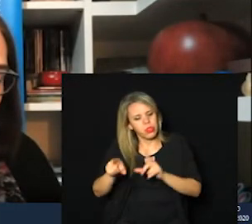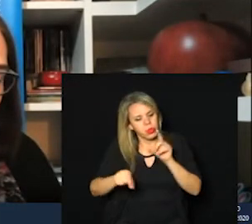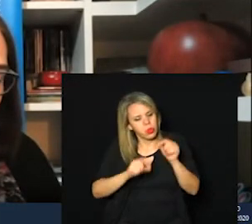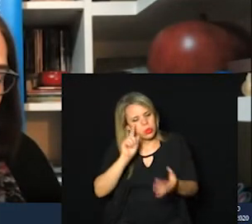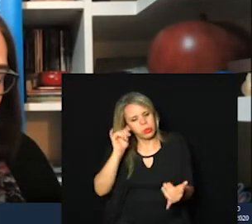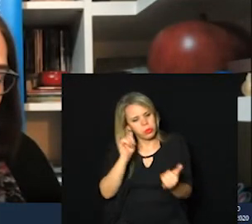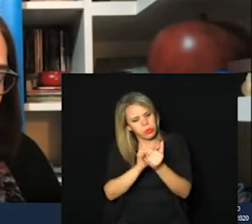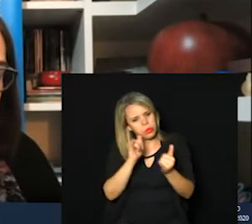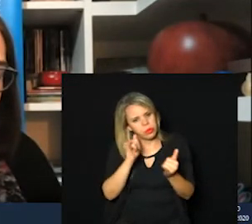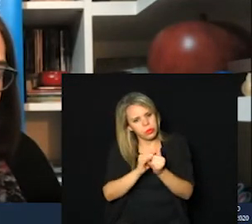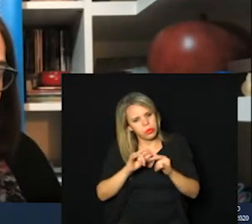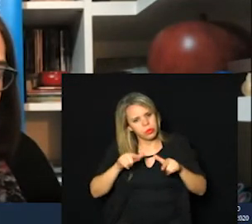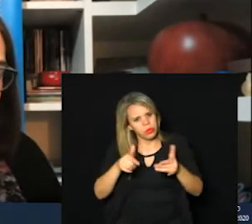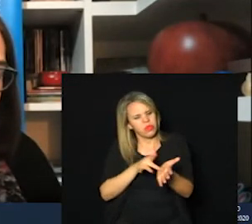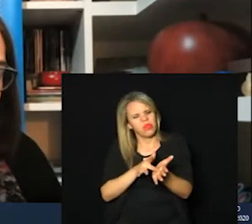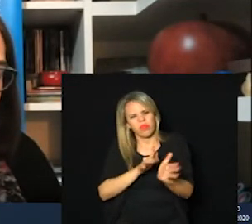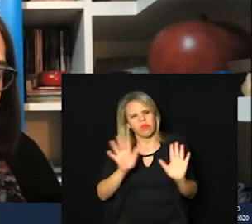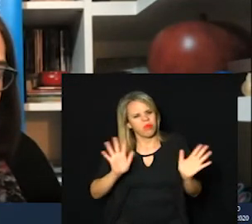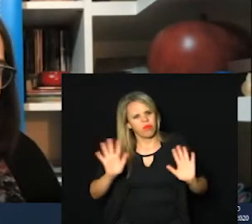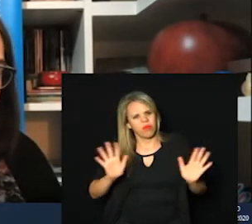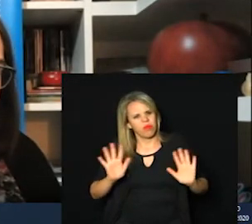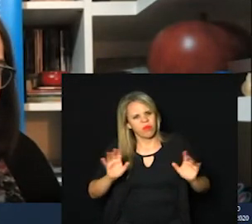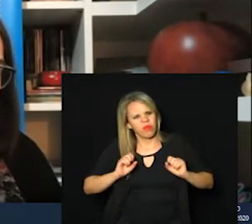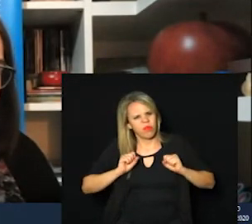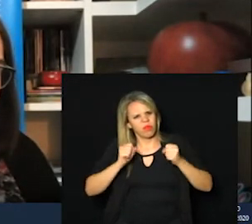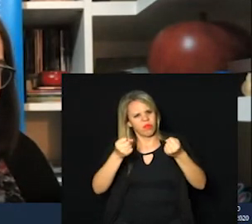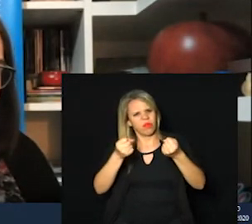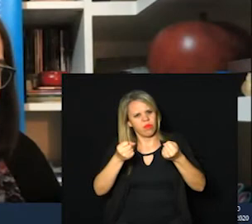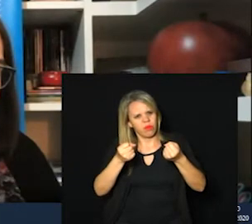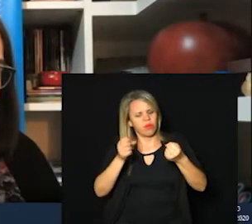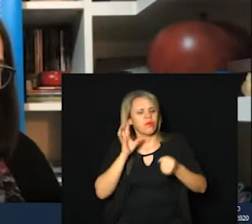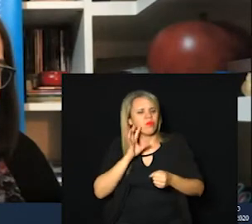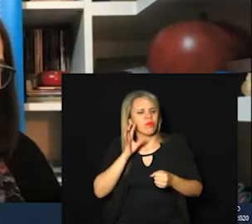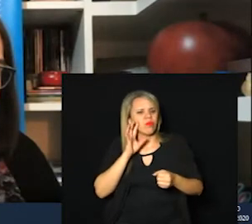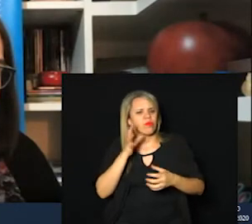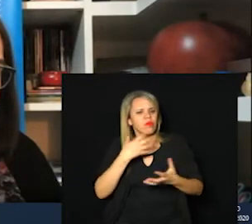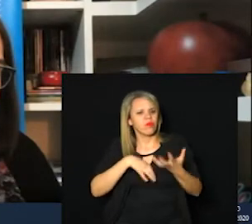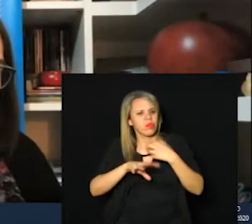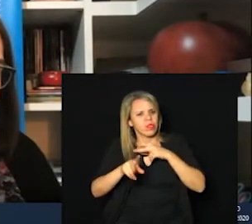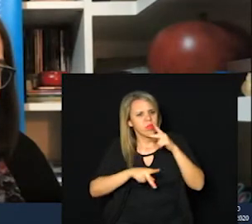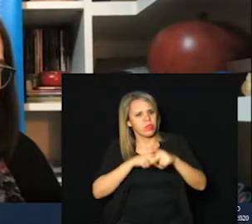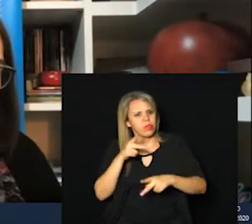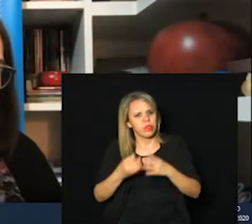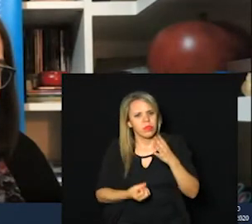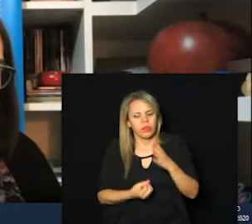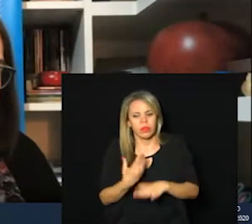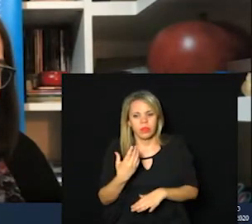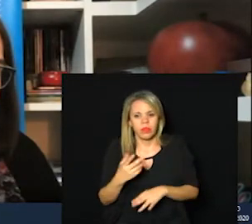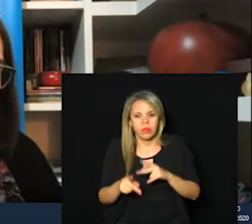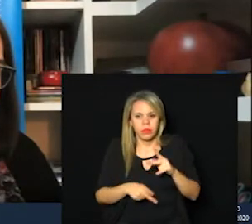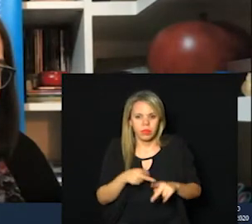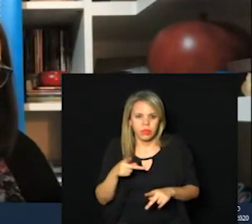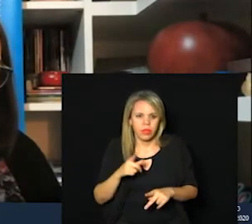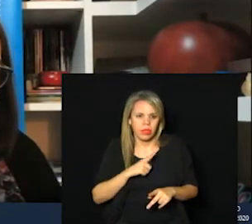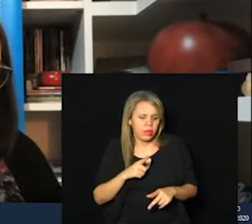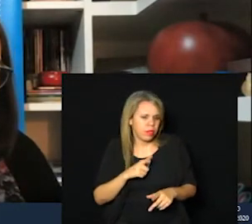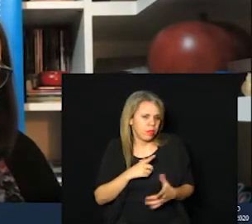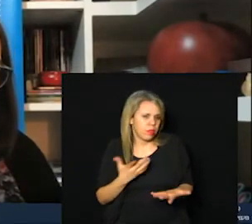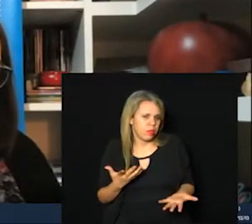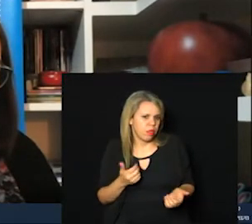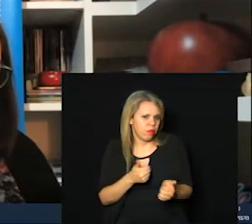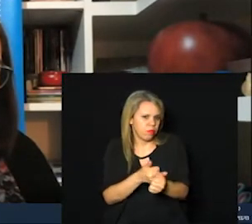agir também sem fingimento, com esforço para ser gentil com essas pessoas, ao ponto de gerar nelas a reciprocidade ou ao